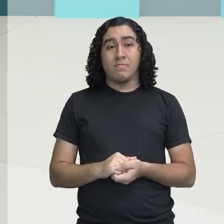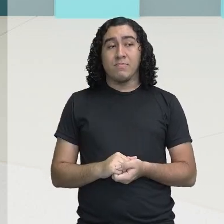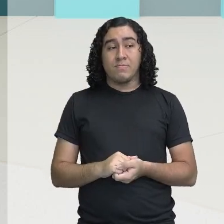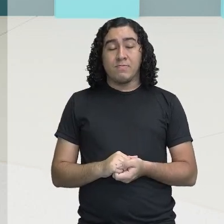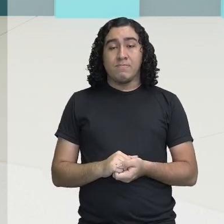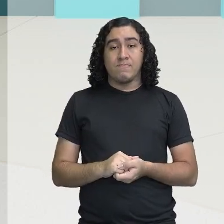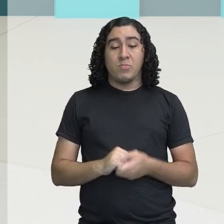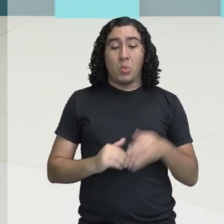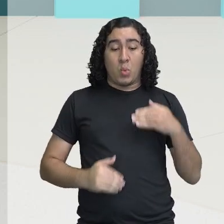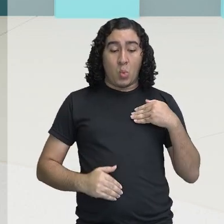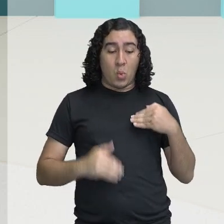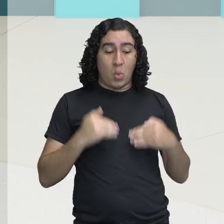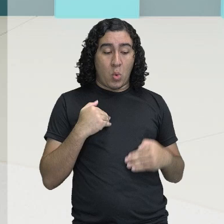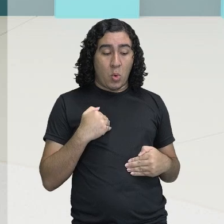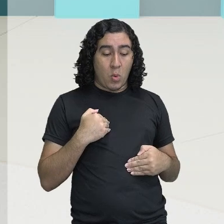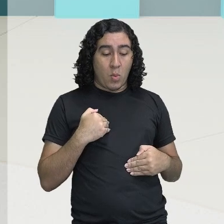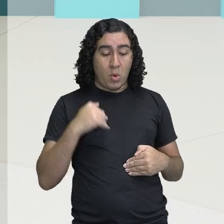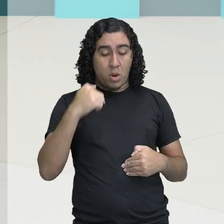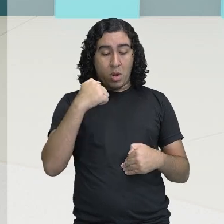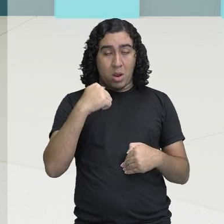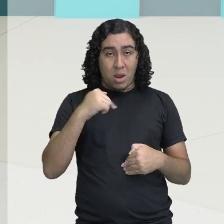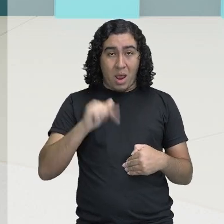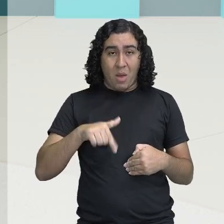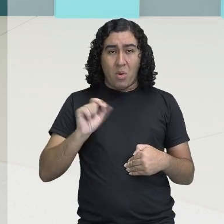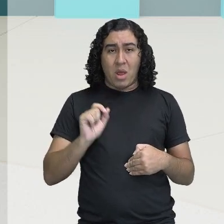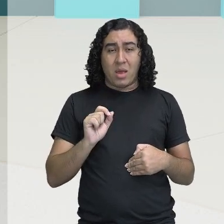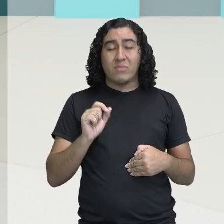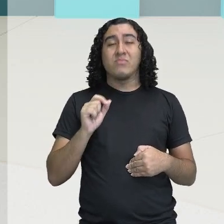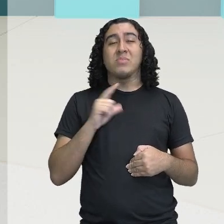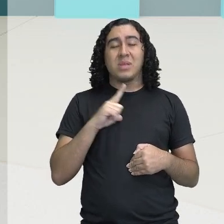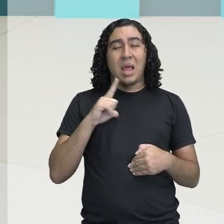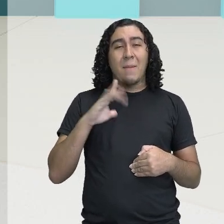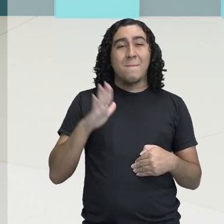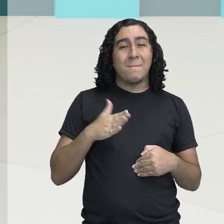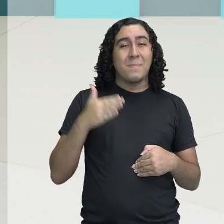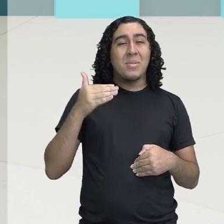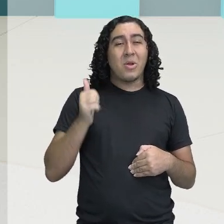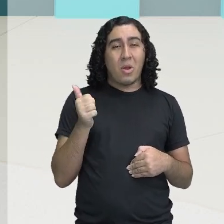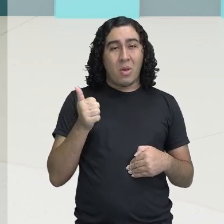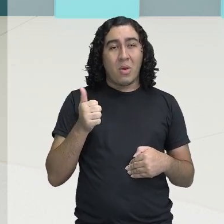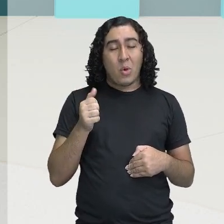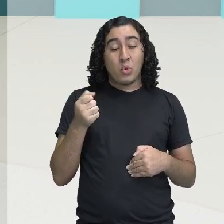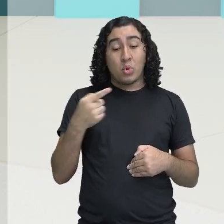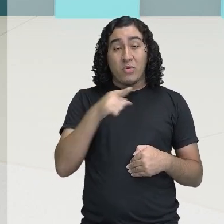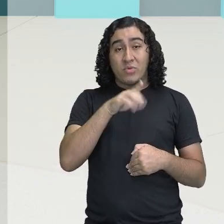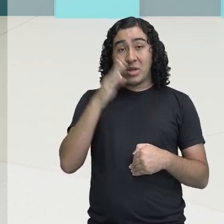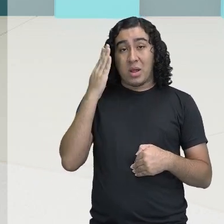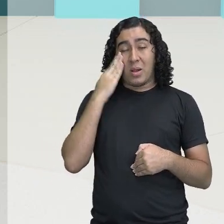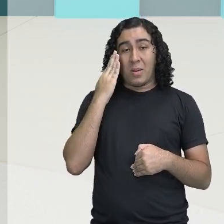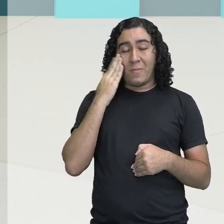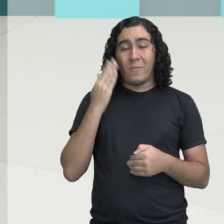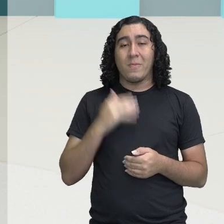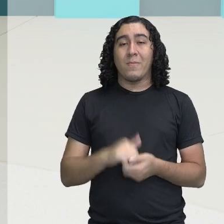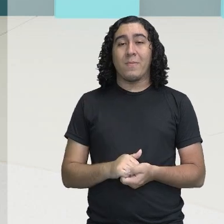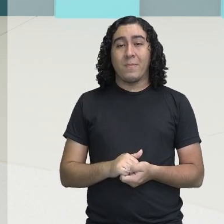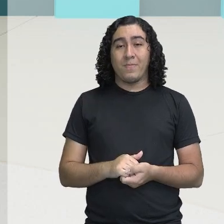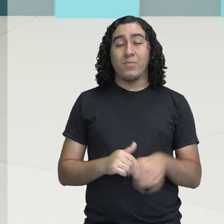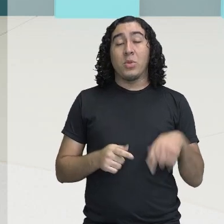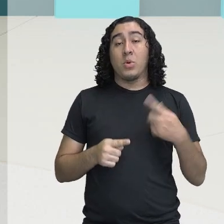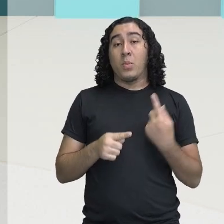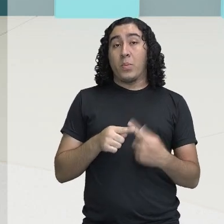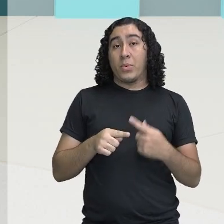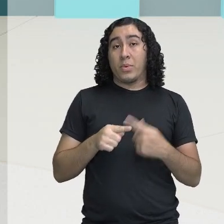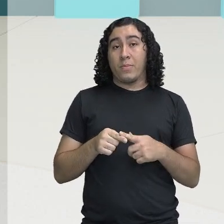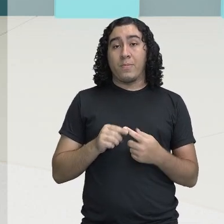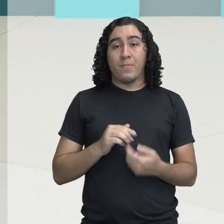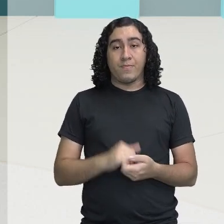em que muitas das vezes é mais sábio do que você imagina. Porque